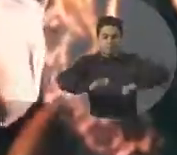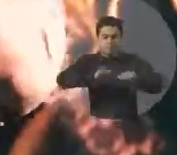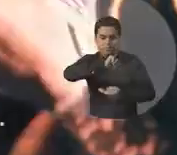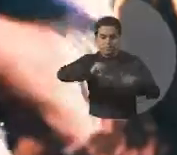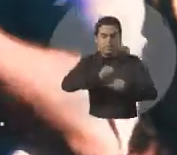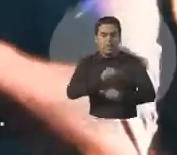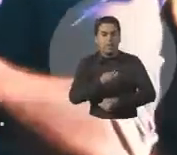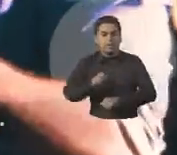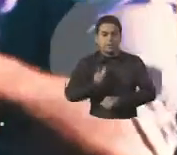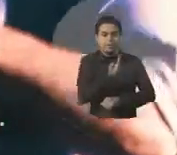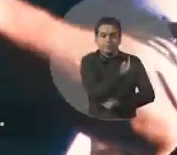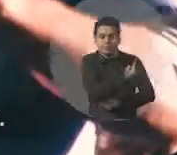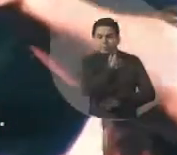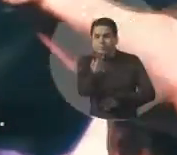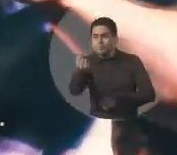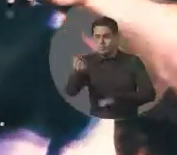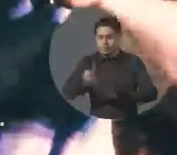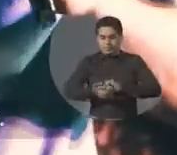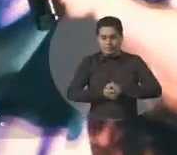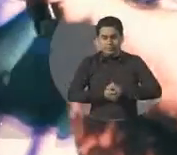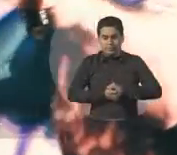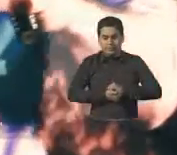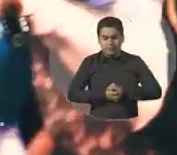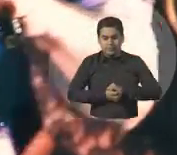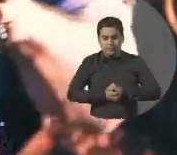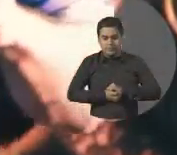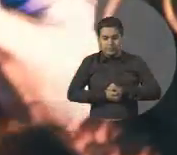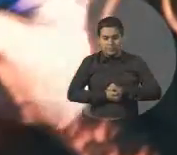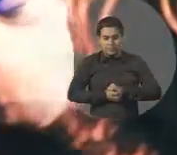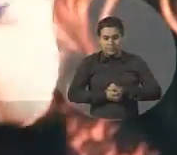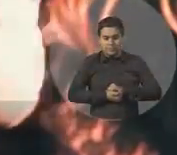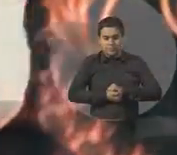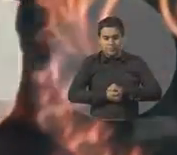que possa melhorar a vida das pessoas.